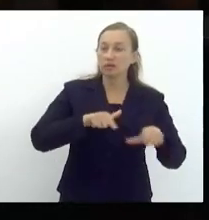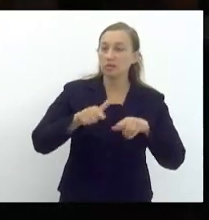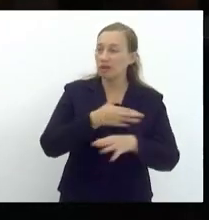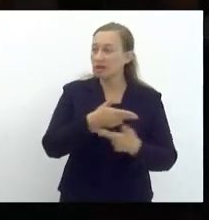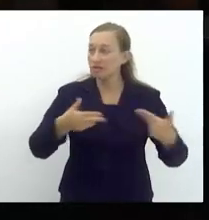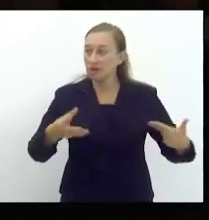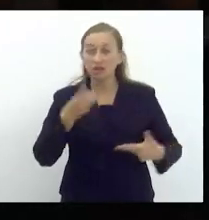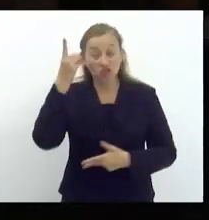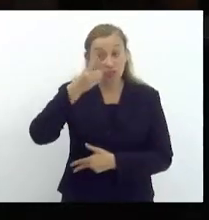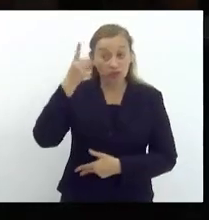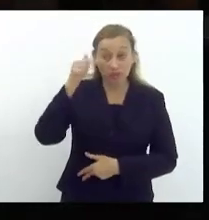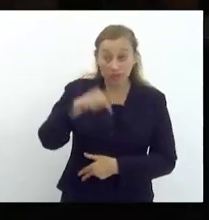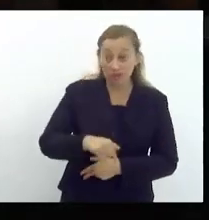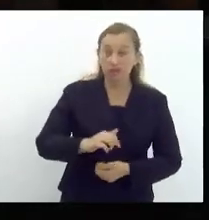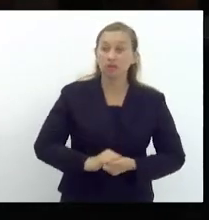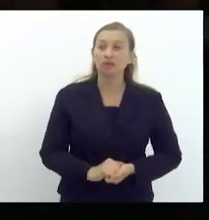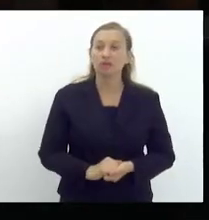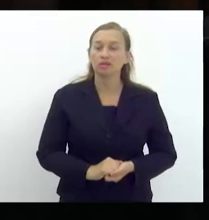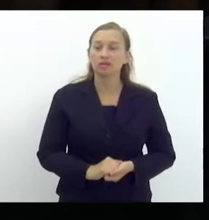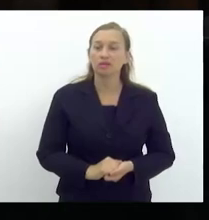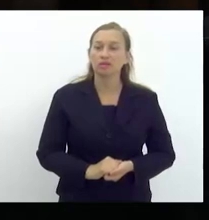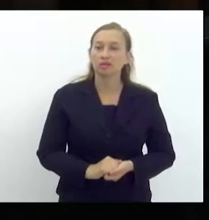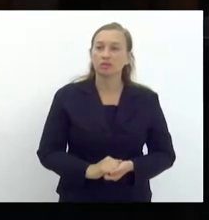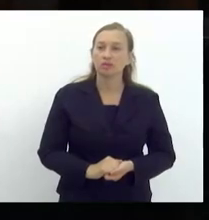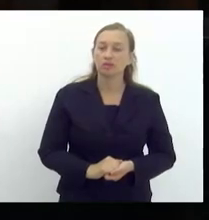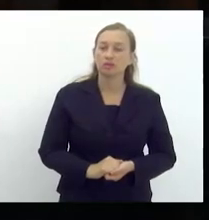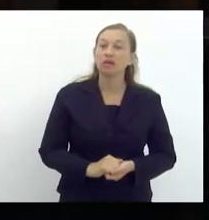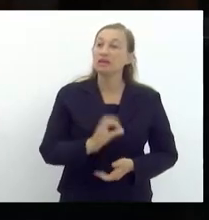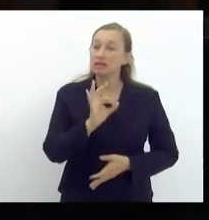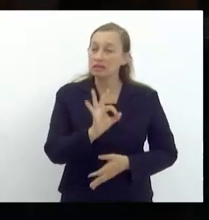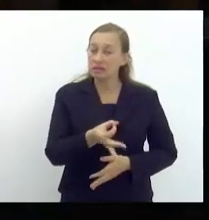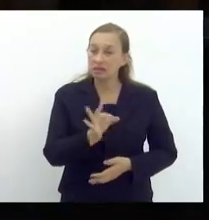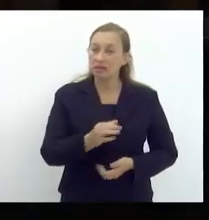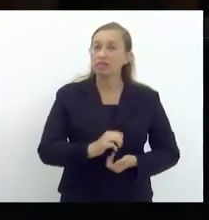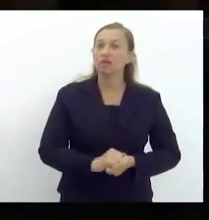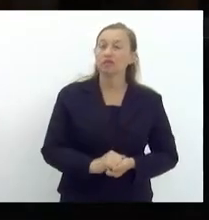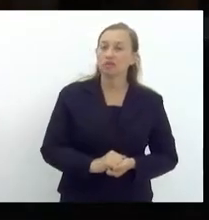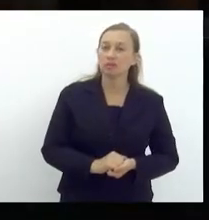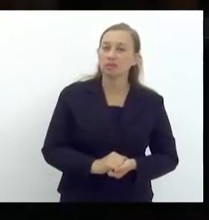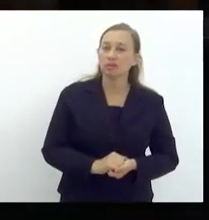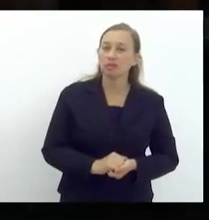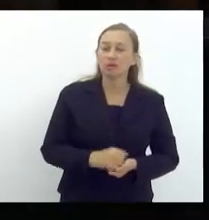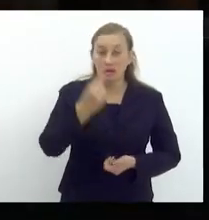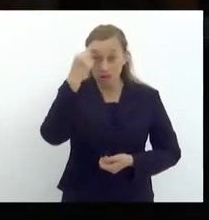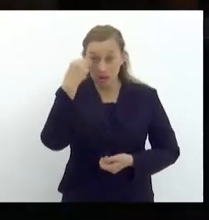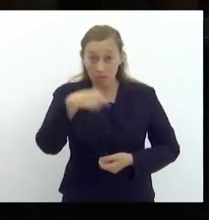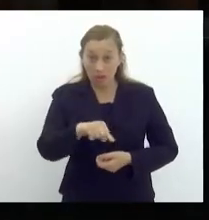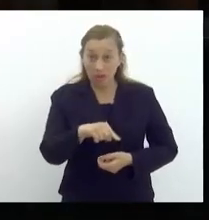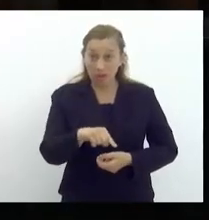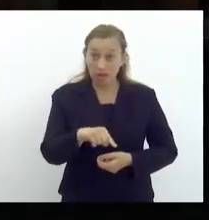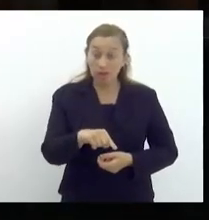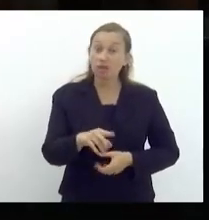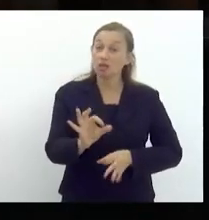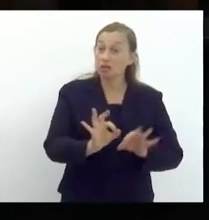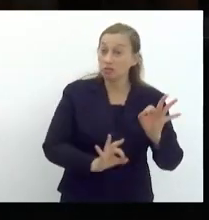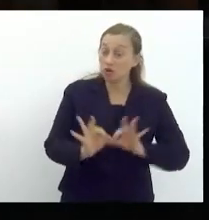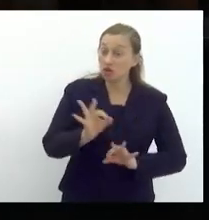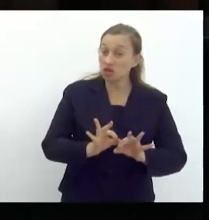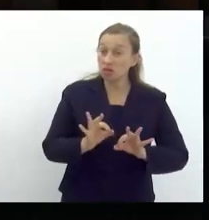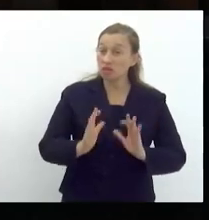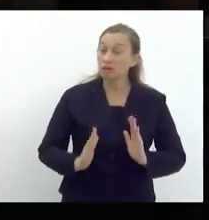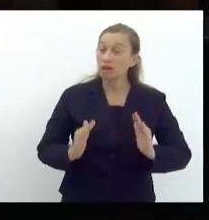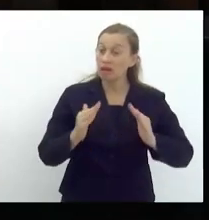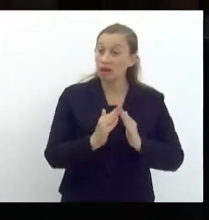deputados que aqui estão deixe prestigiano completamente manda esse esse projeto para cá